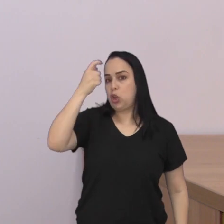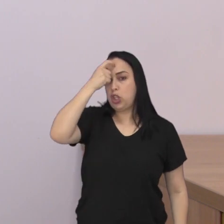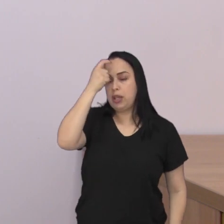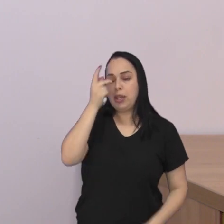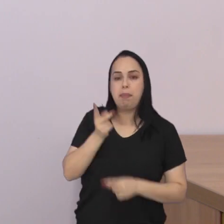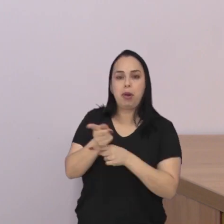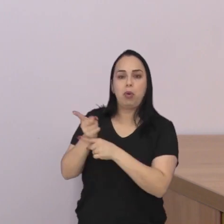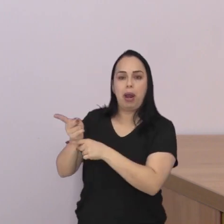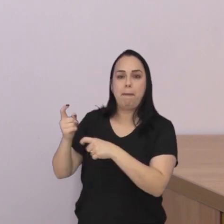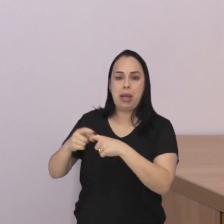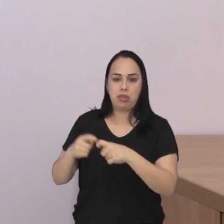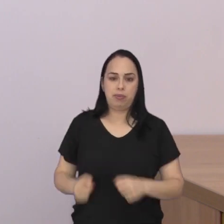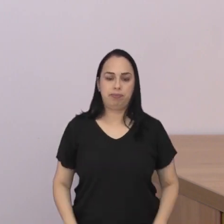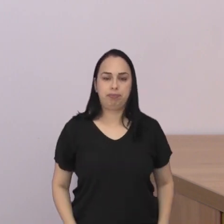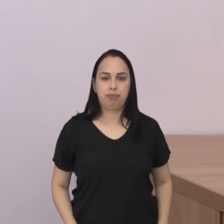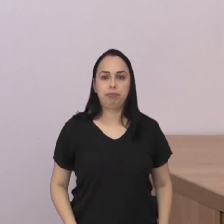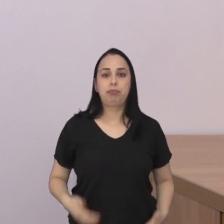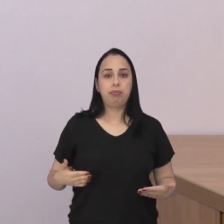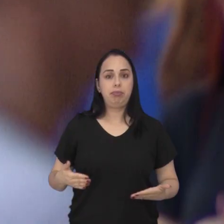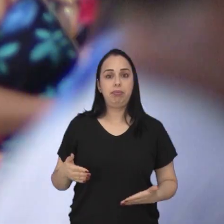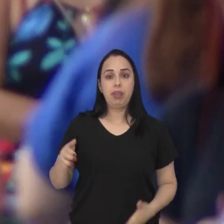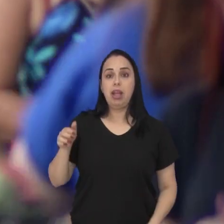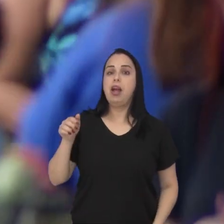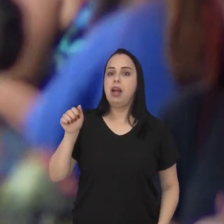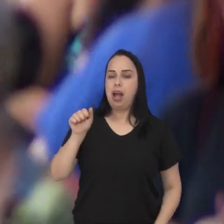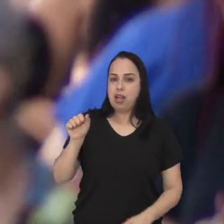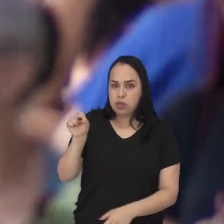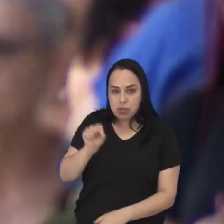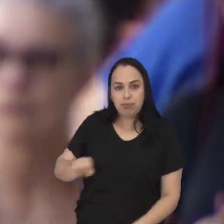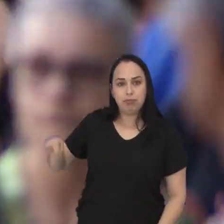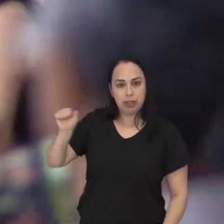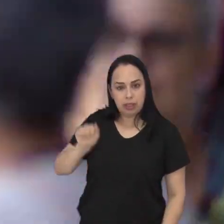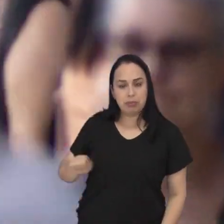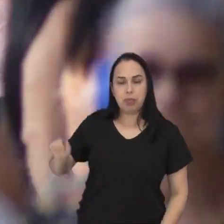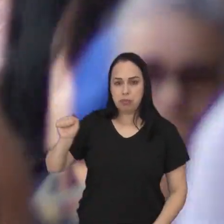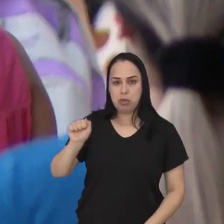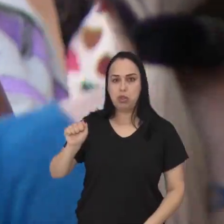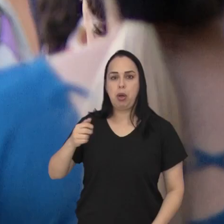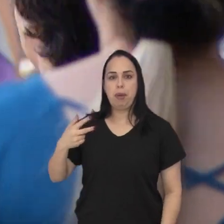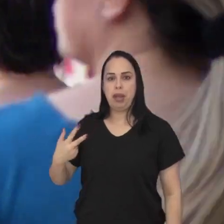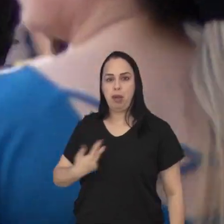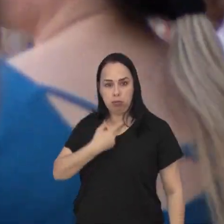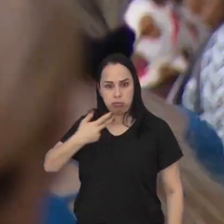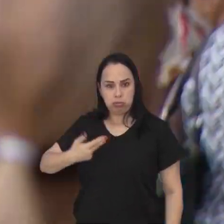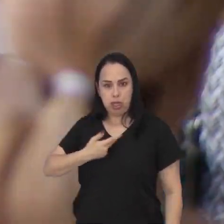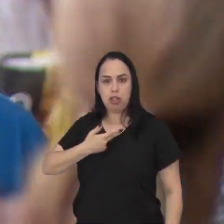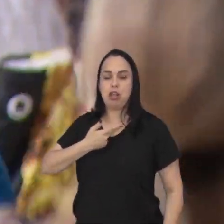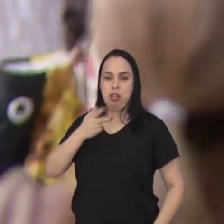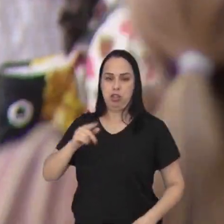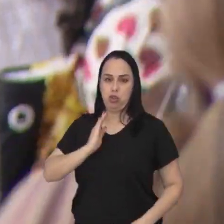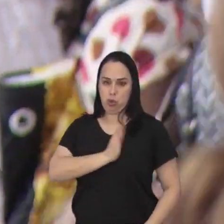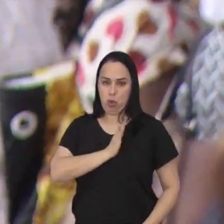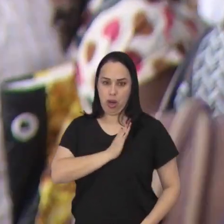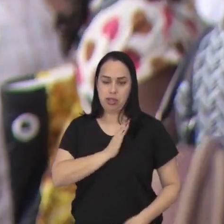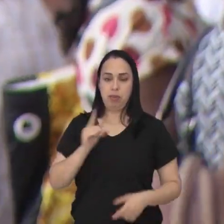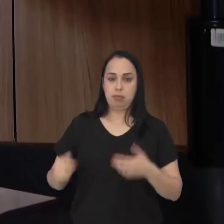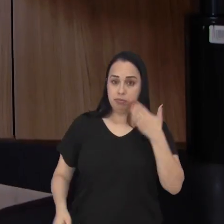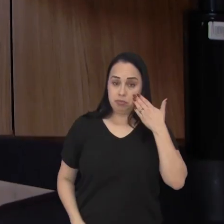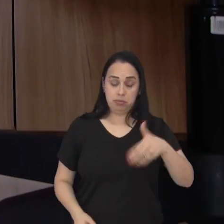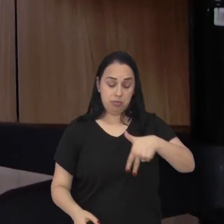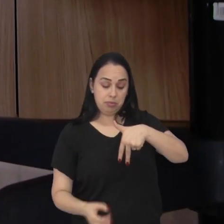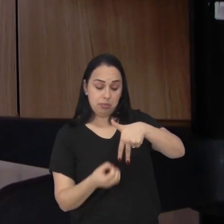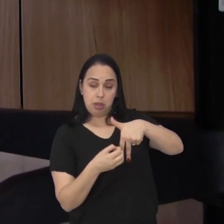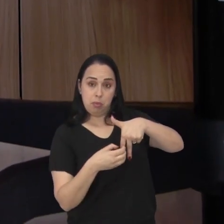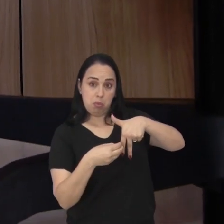o paciente ter essa consciência e os médicos também. Segundo a Sociedade Brasileira de Angiologia e de Cirurgia Vascular,